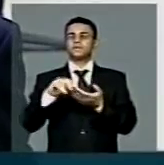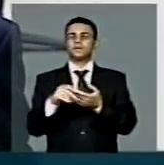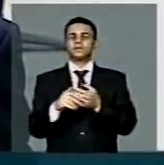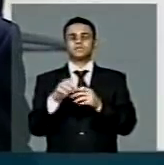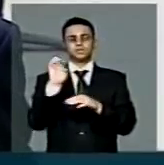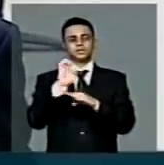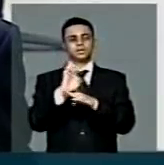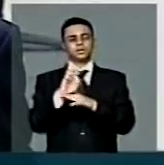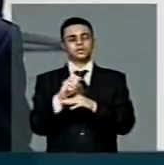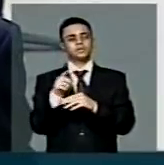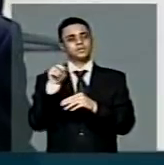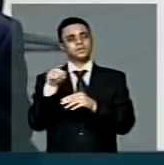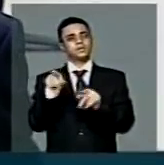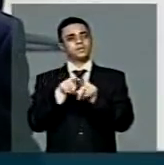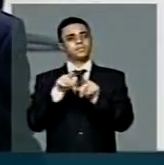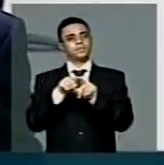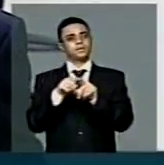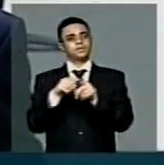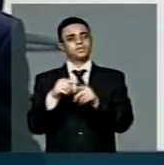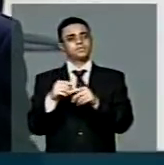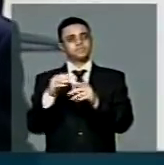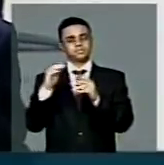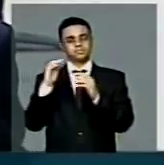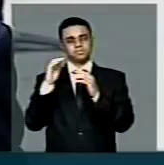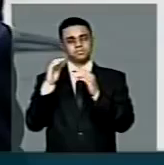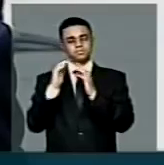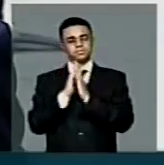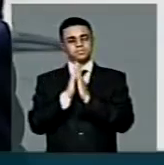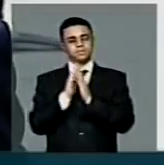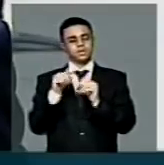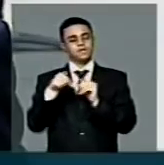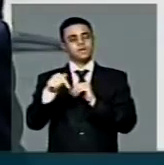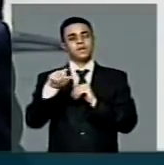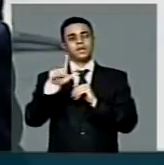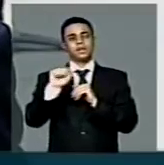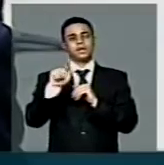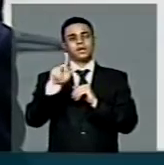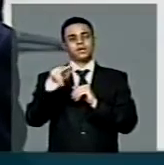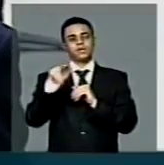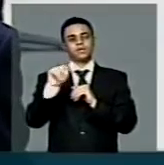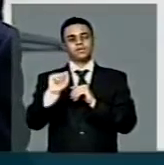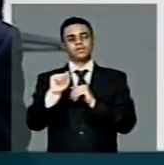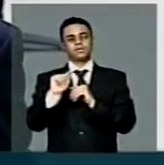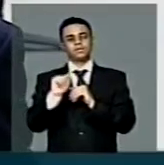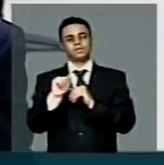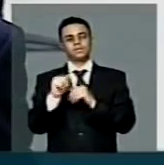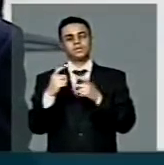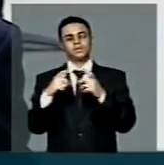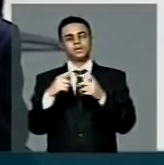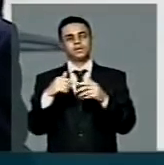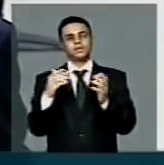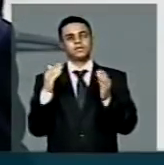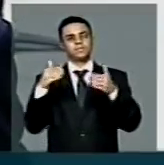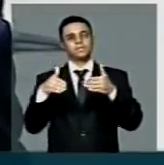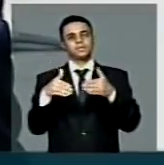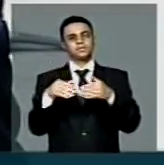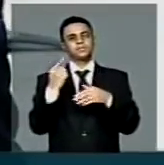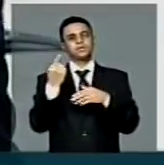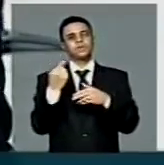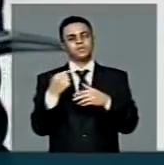convite, foi até Laguna, onde participou da Copa Torcedor, num partido de